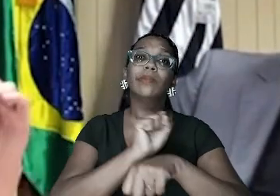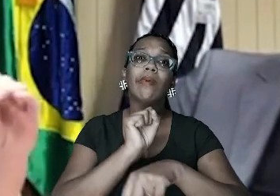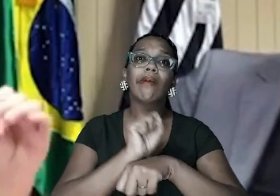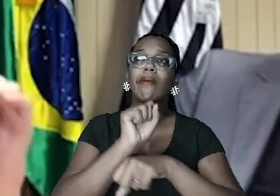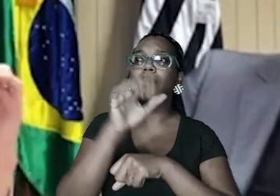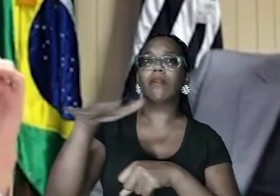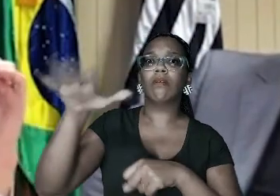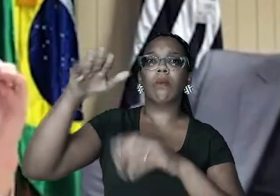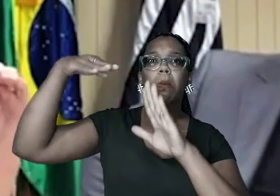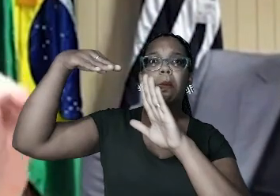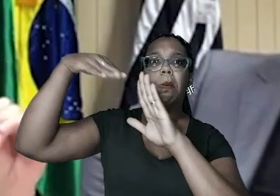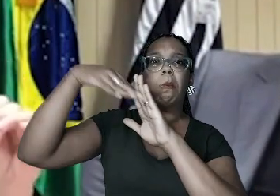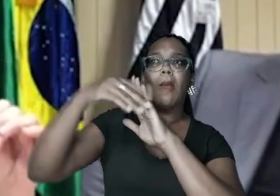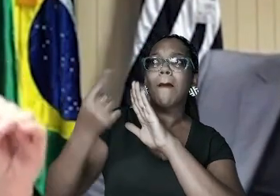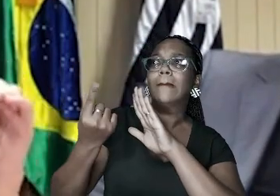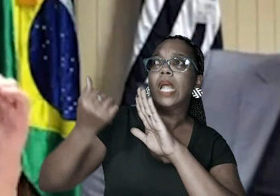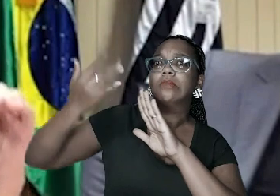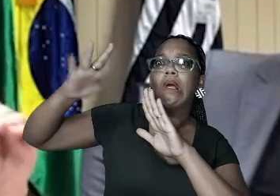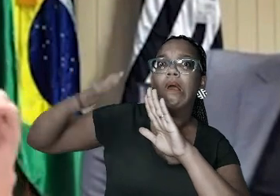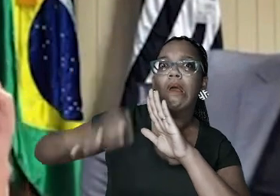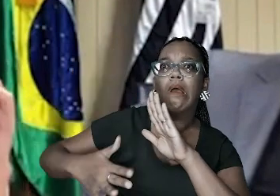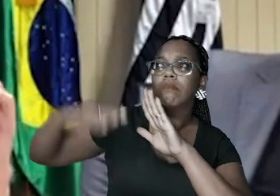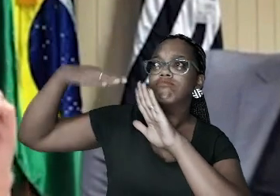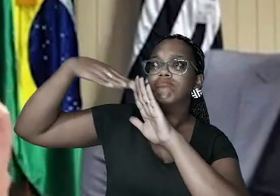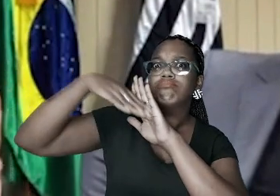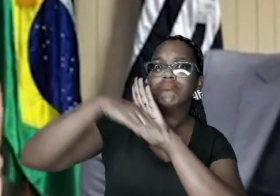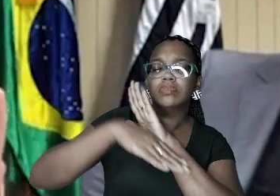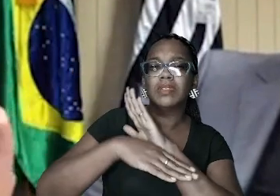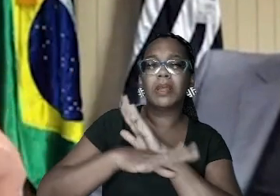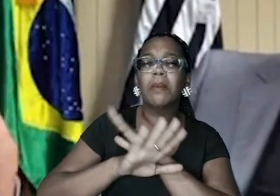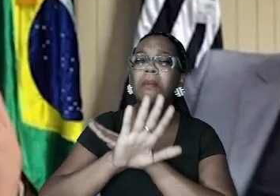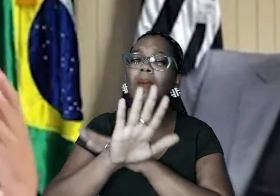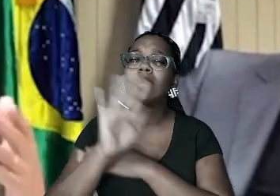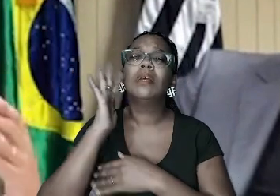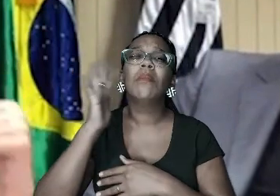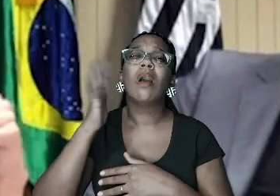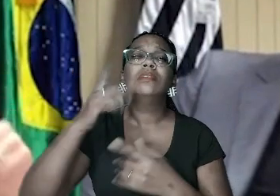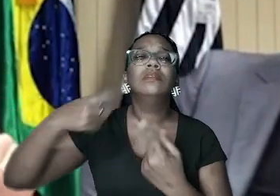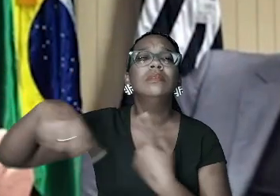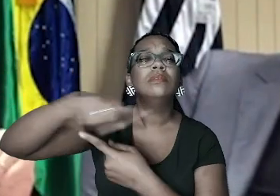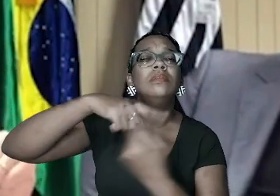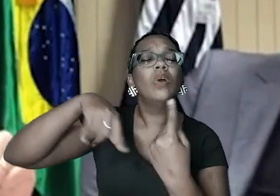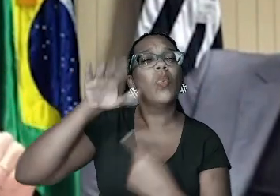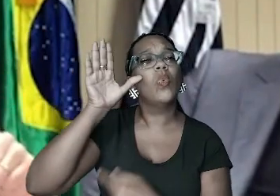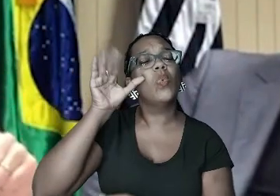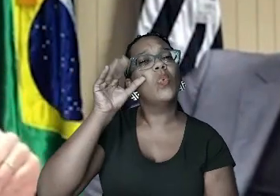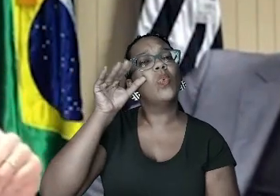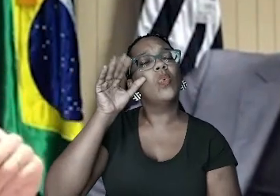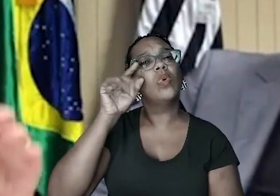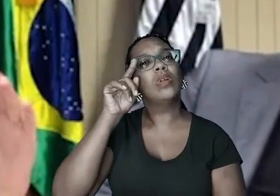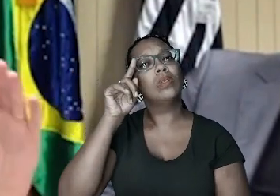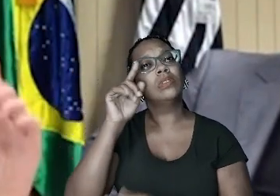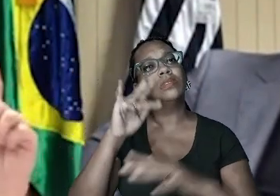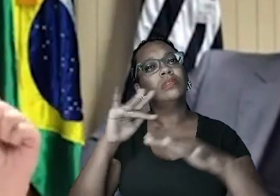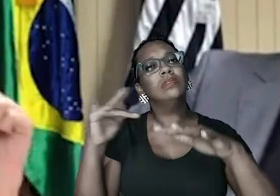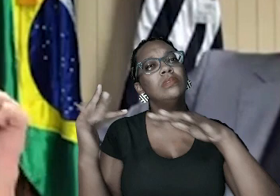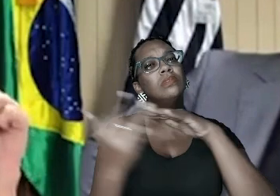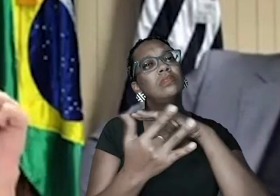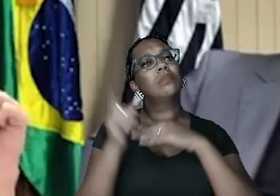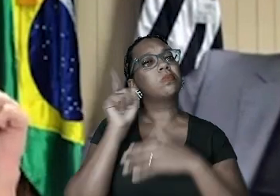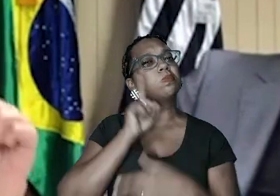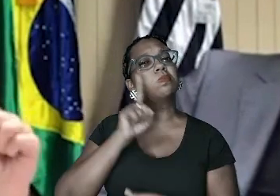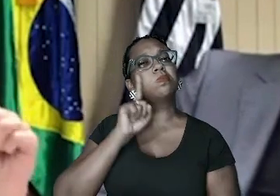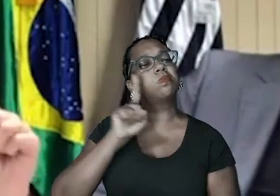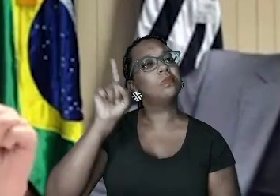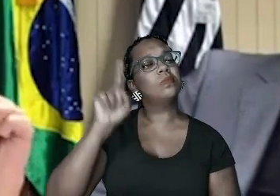comum que surge em momentos em que se espera que o mercado vai despencar que os preços vão cair mas ela gerou um movimento